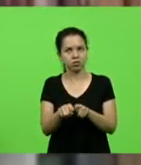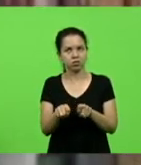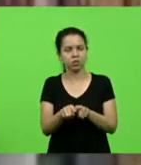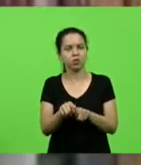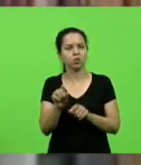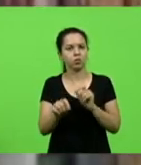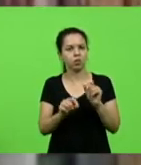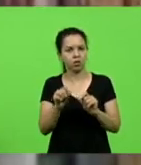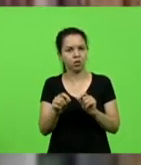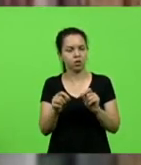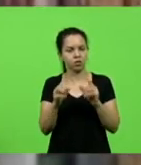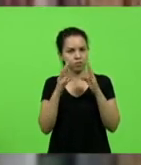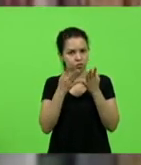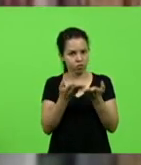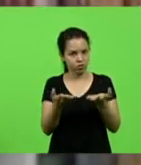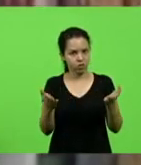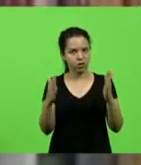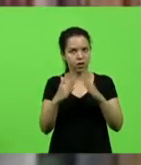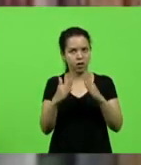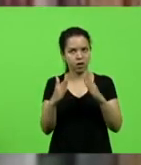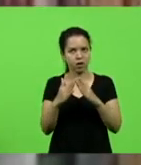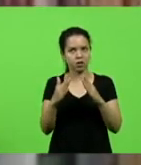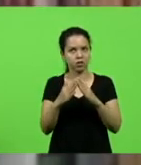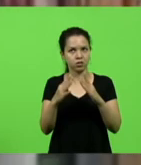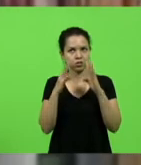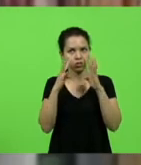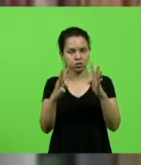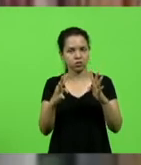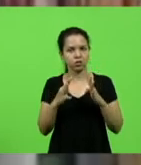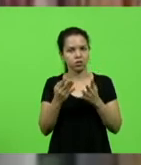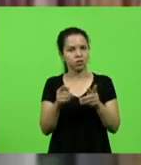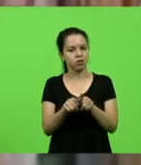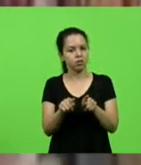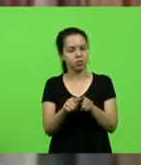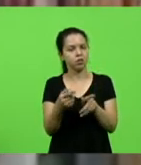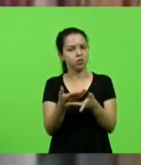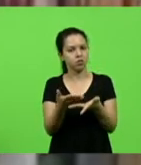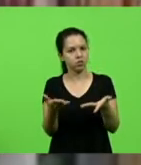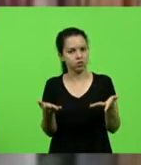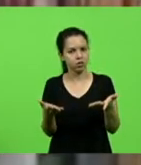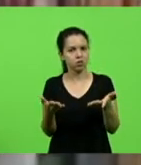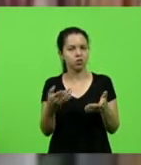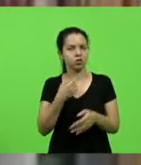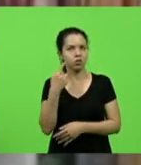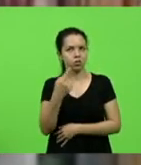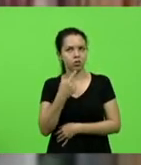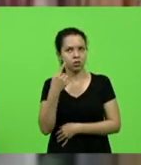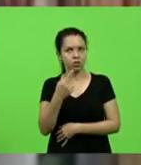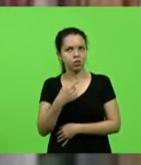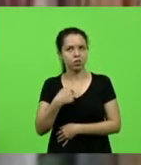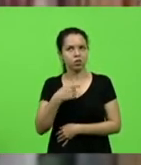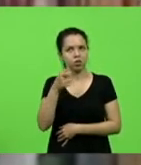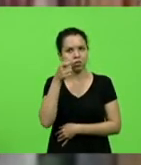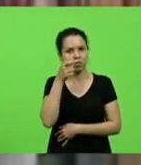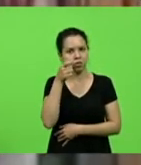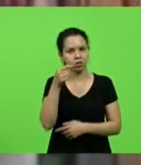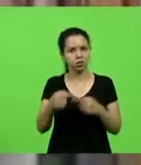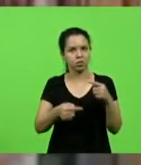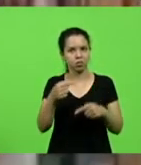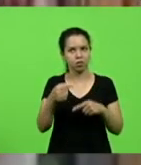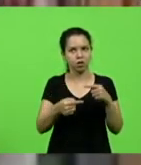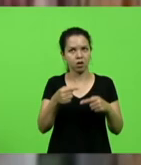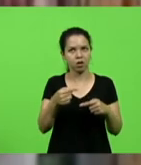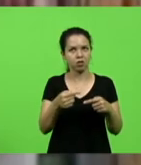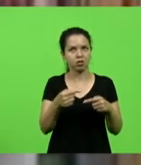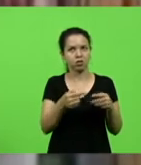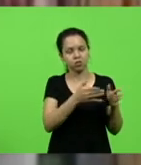nos ouvindo em casa e também dos deputados, que acompanhei esse debate desde o princípio. E somente de um